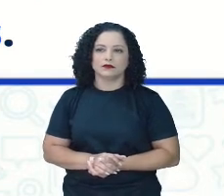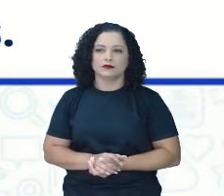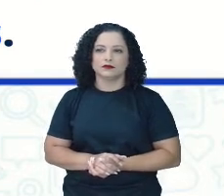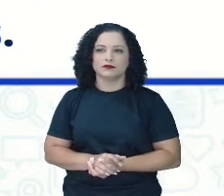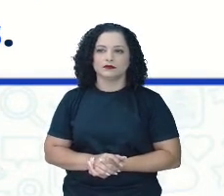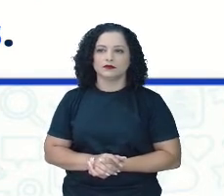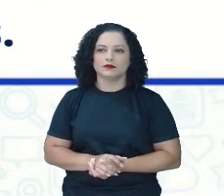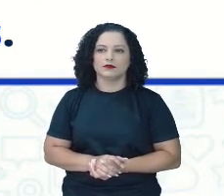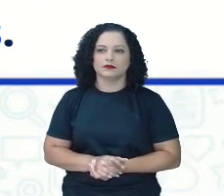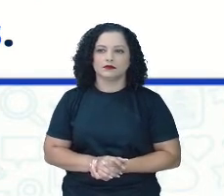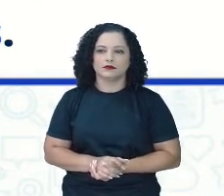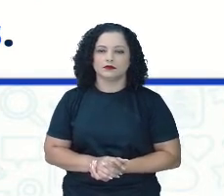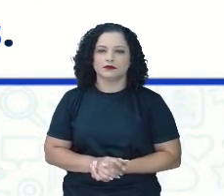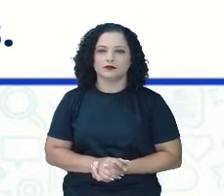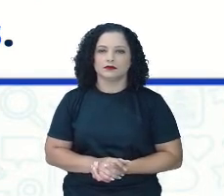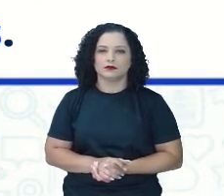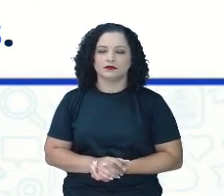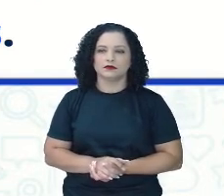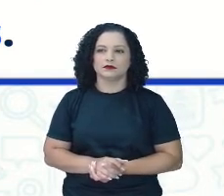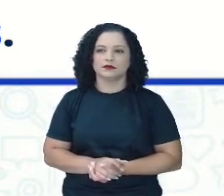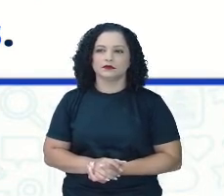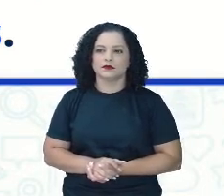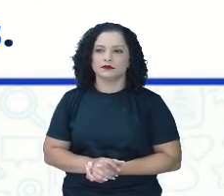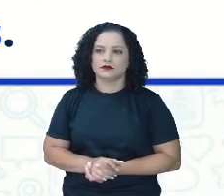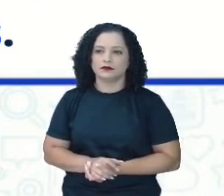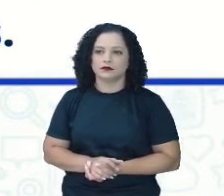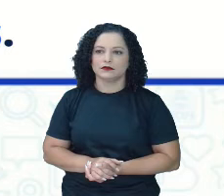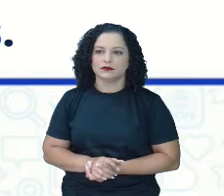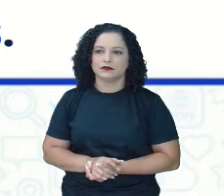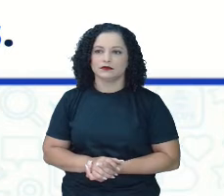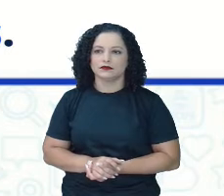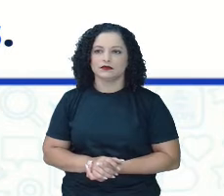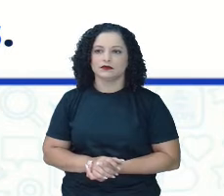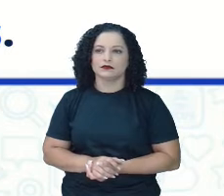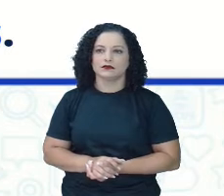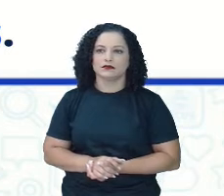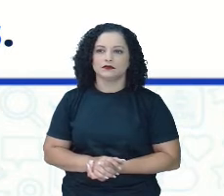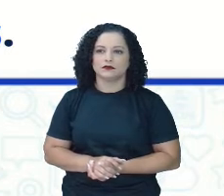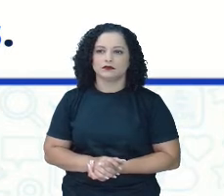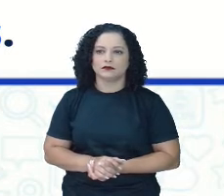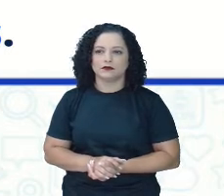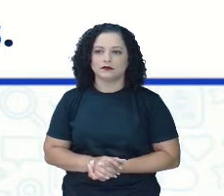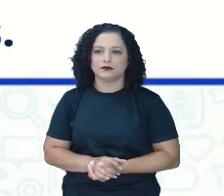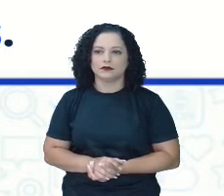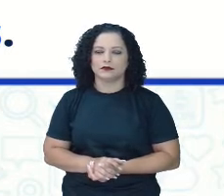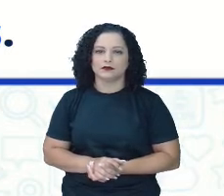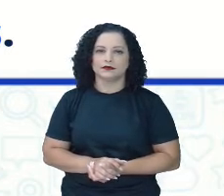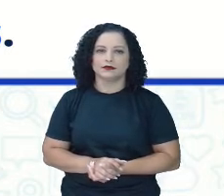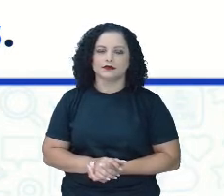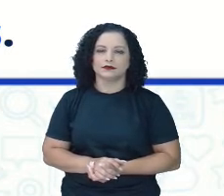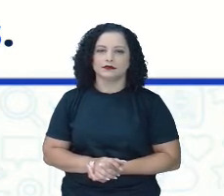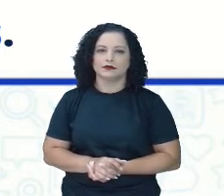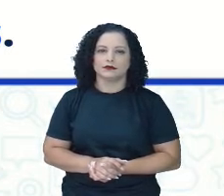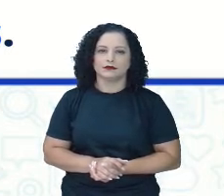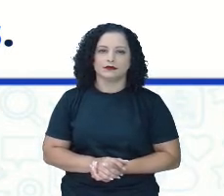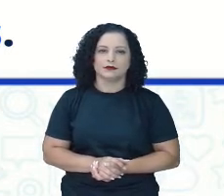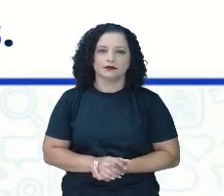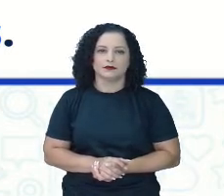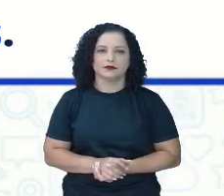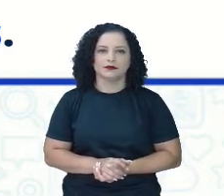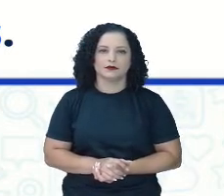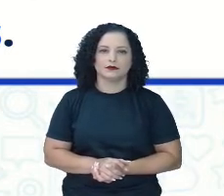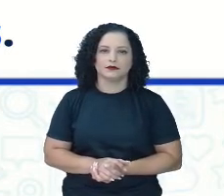days, men, gentlemen, ladies,